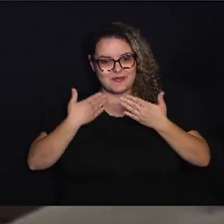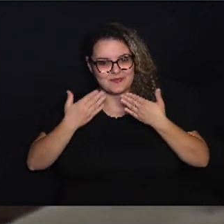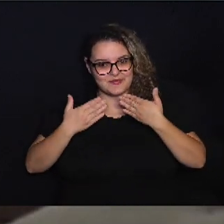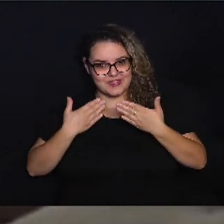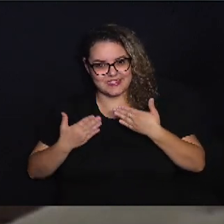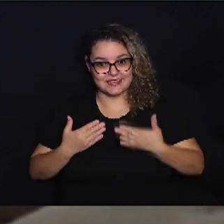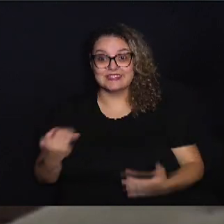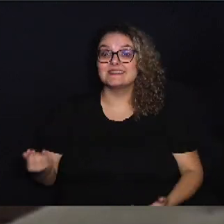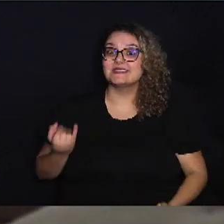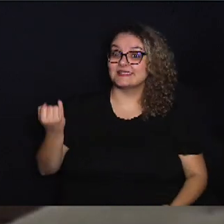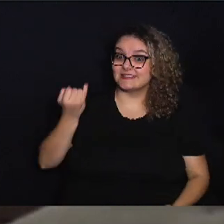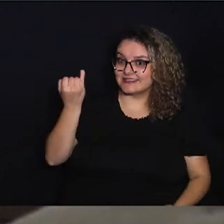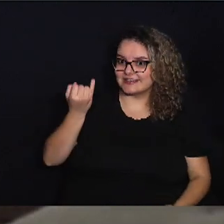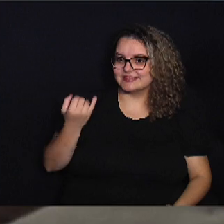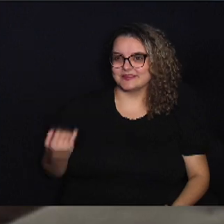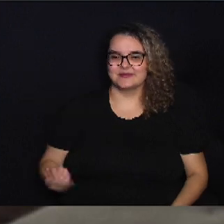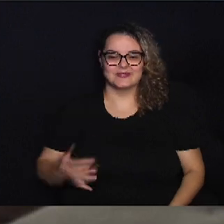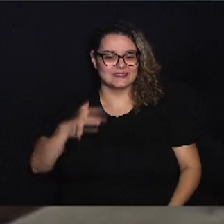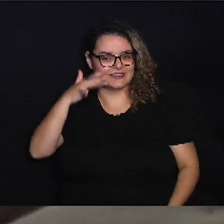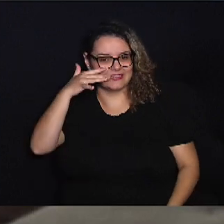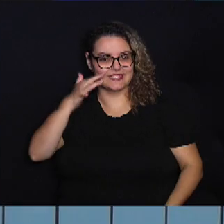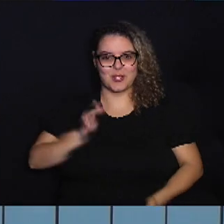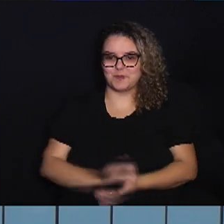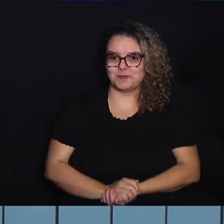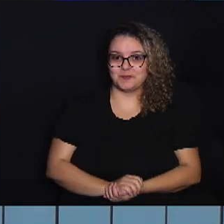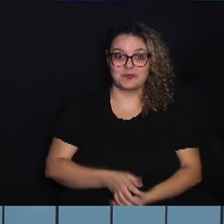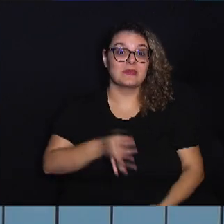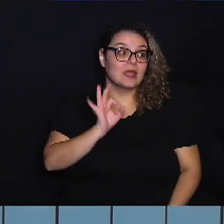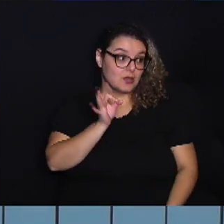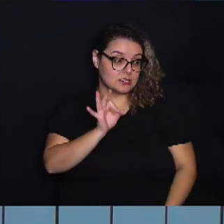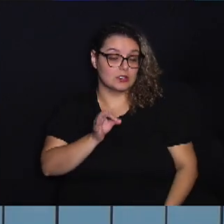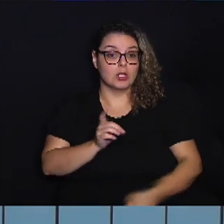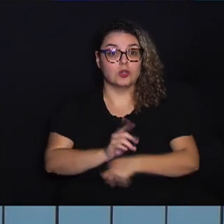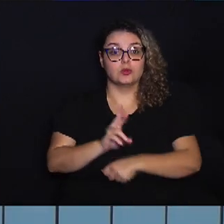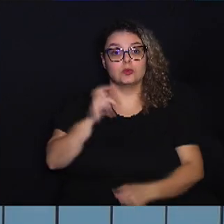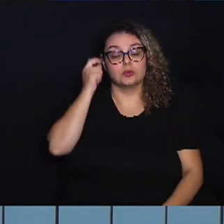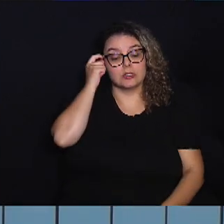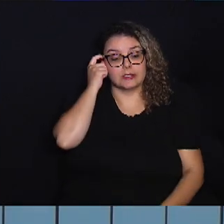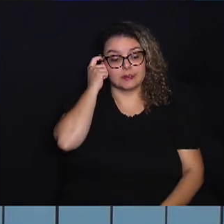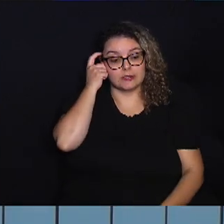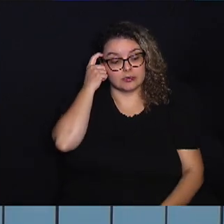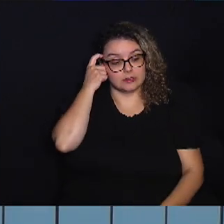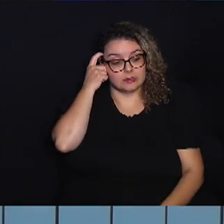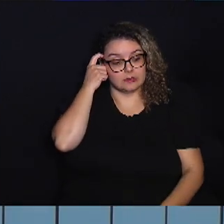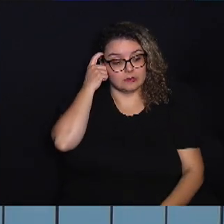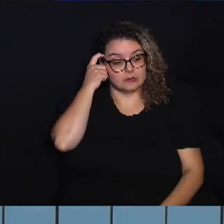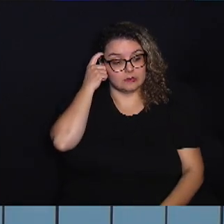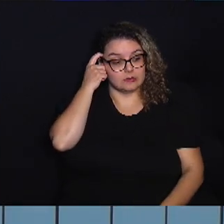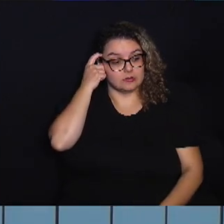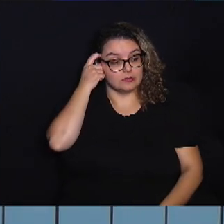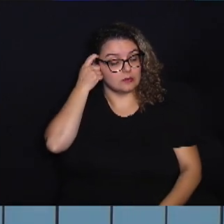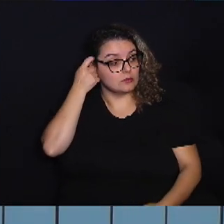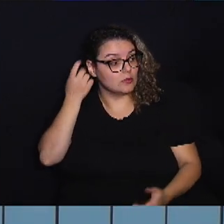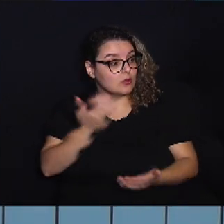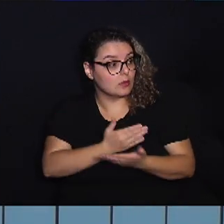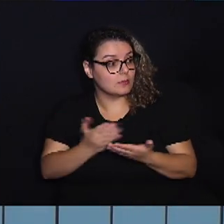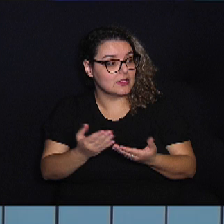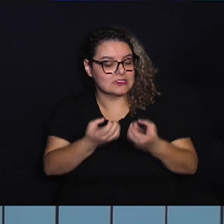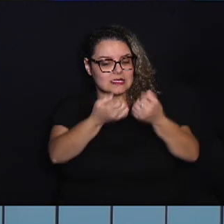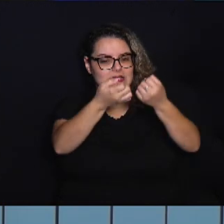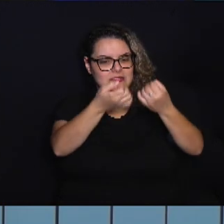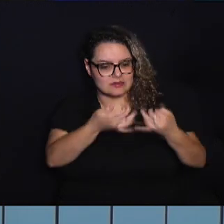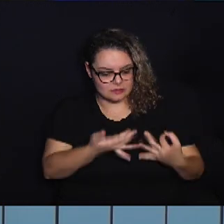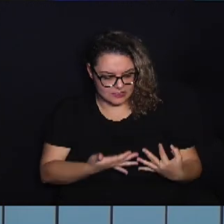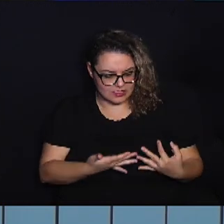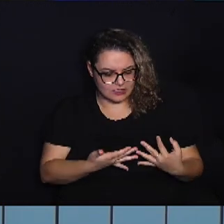bate-papo importante aqui com você, Paulo. Com certeza. Doutora, vamos começar esclarecendo, para o pessoal de casa, quais